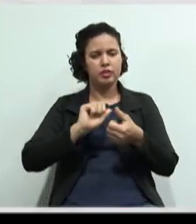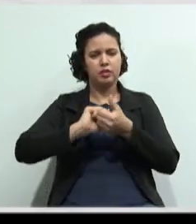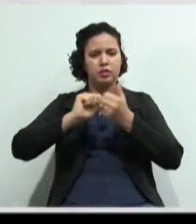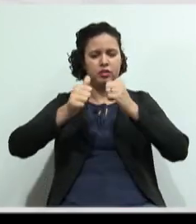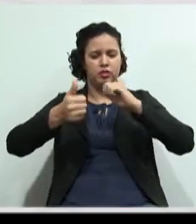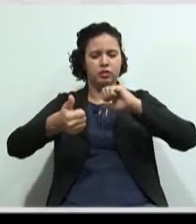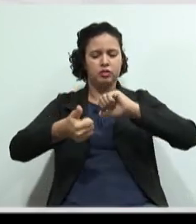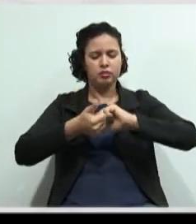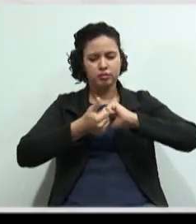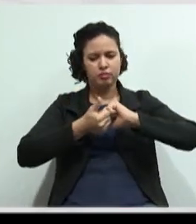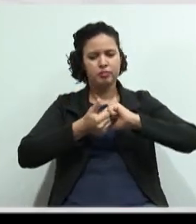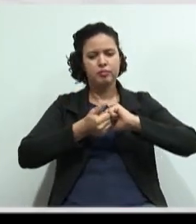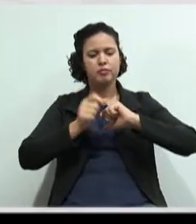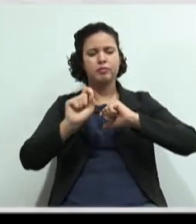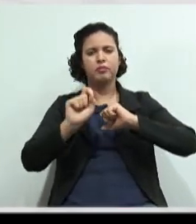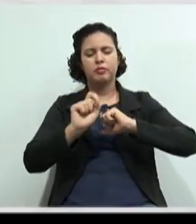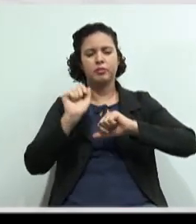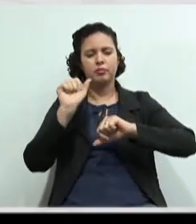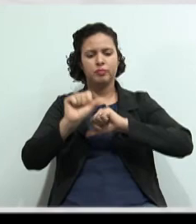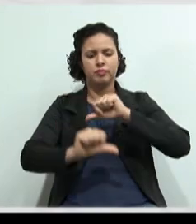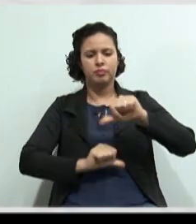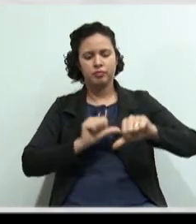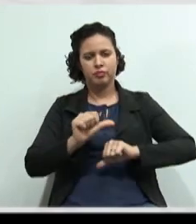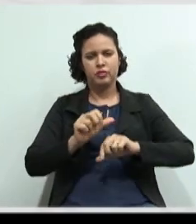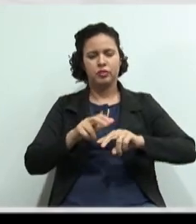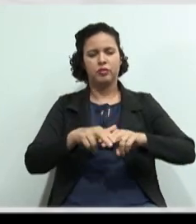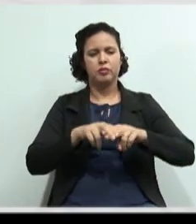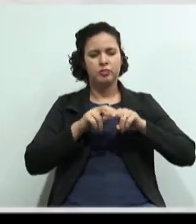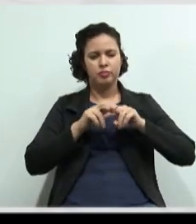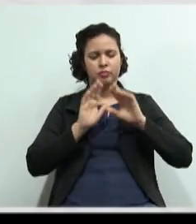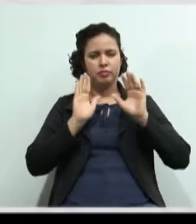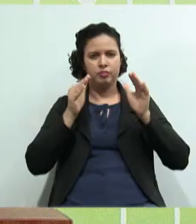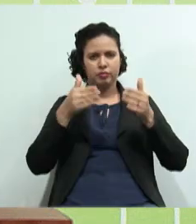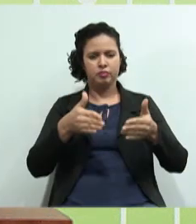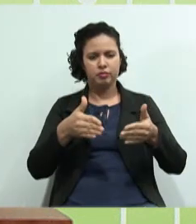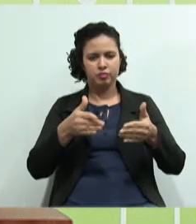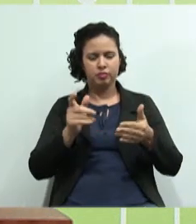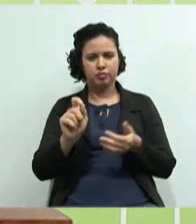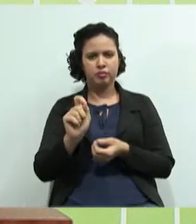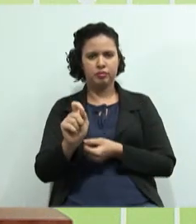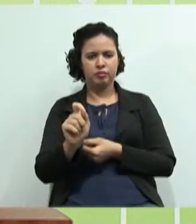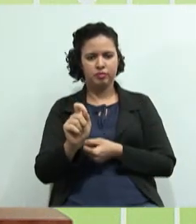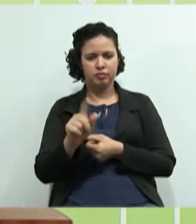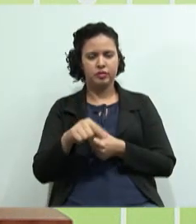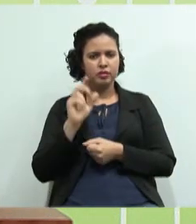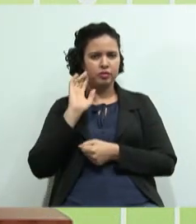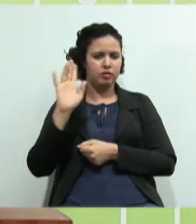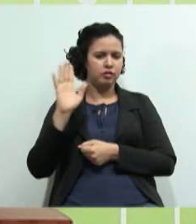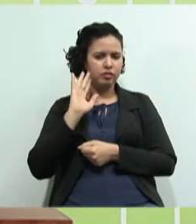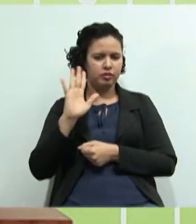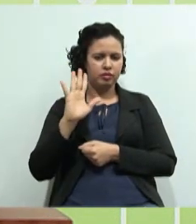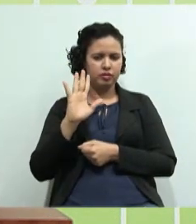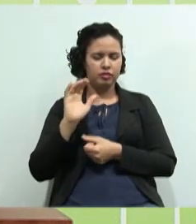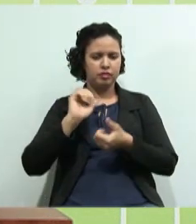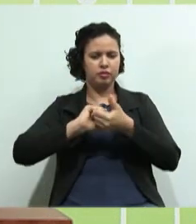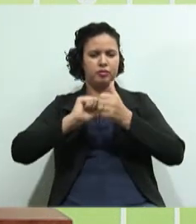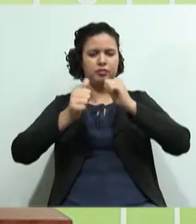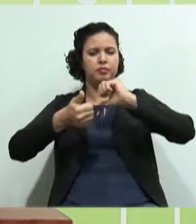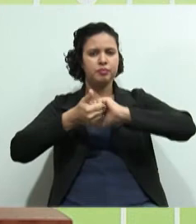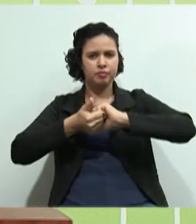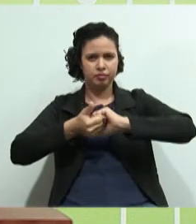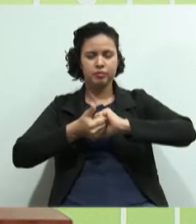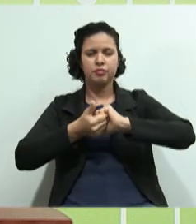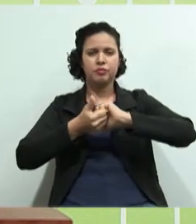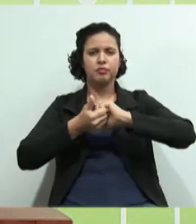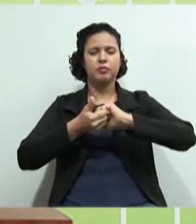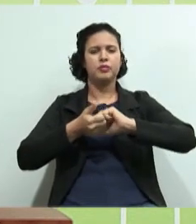adequar-se às mudanças. Por isso que ela é, volta aqui, por isso que ela é filosofia da adaptação.